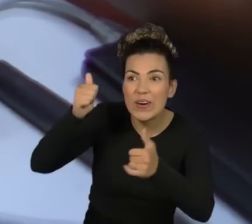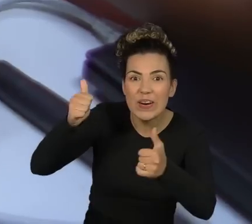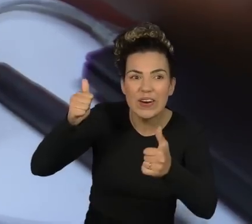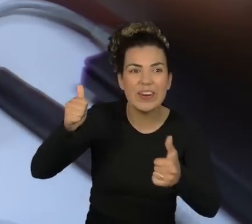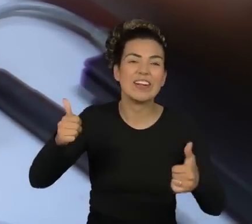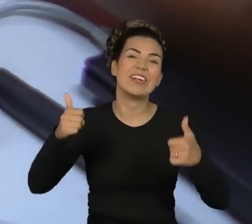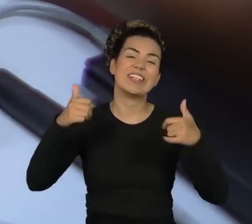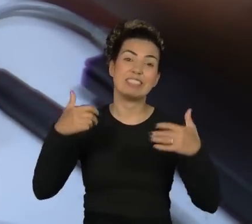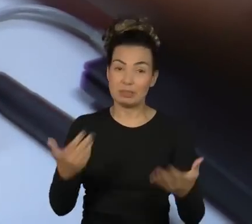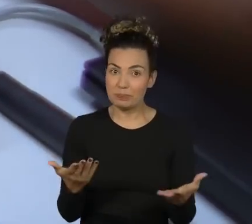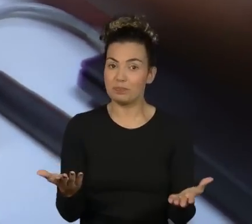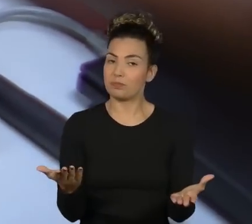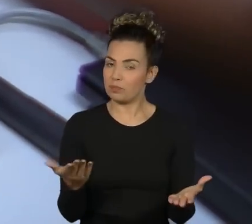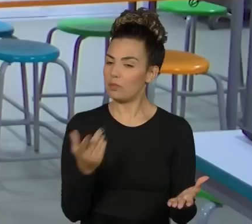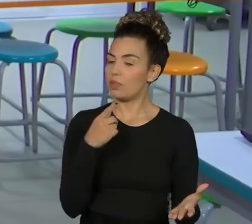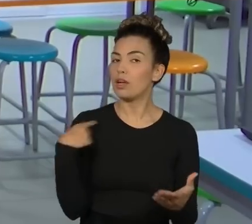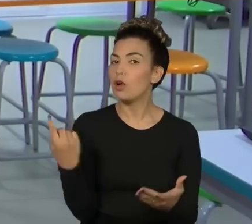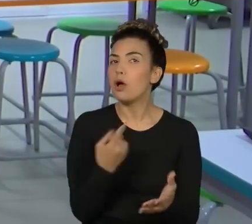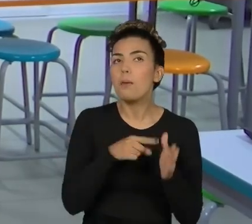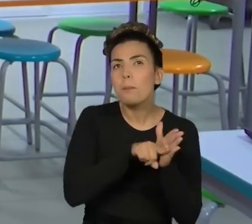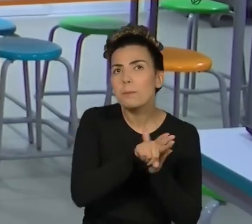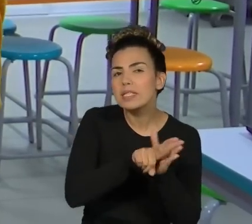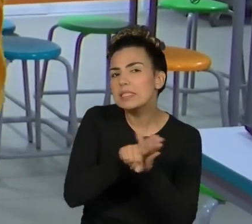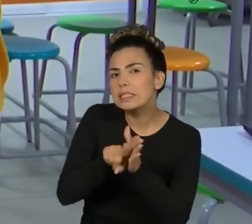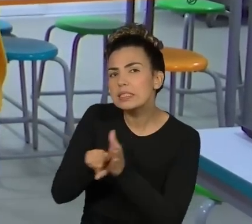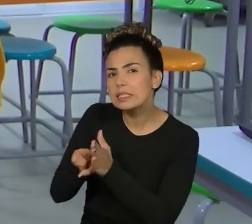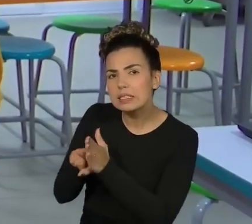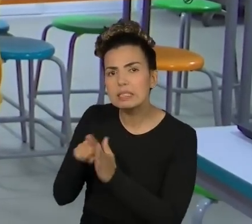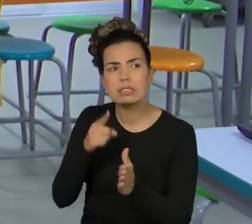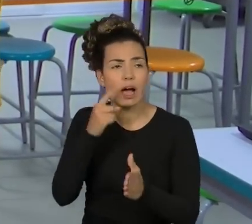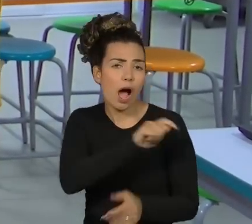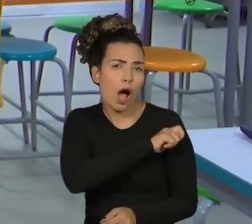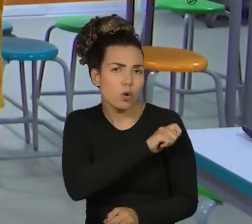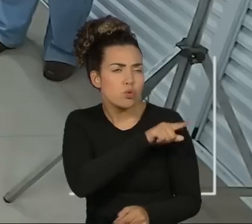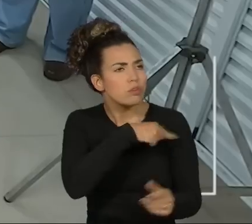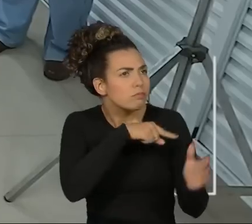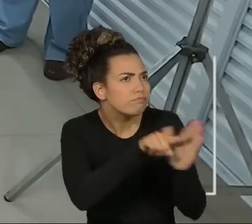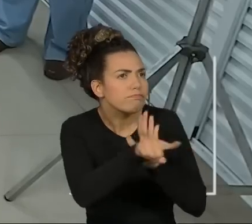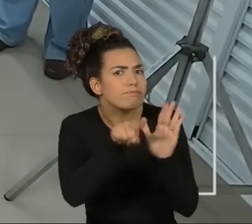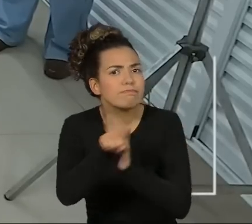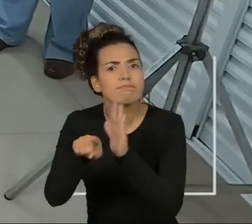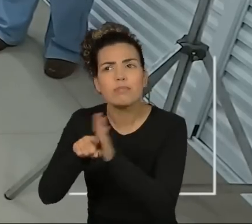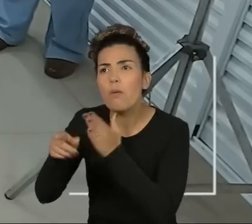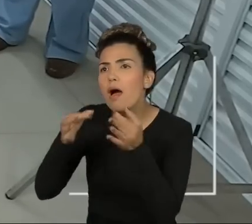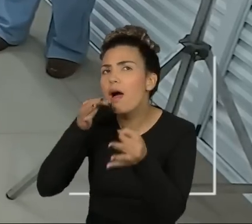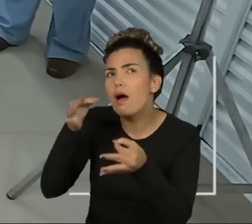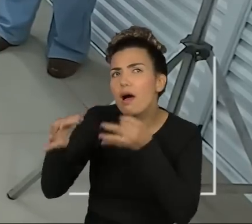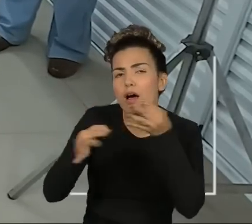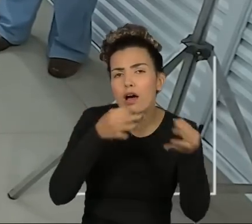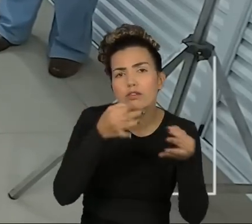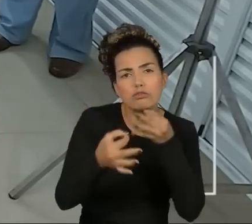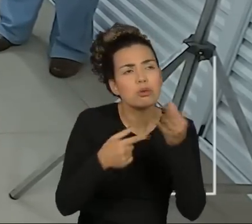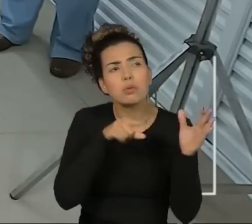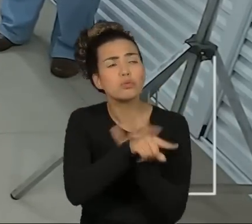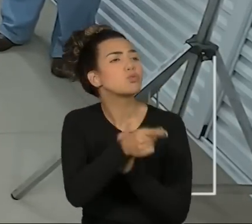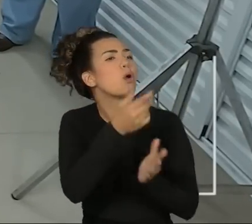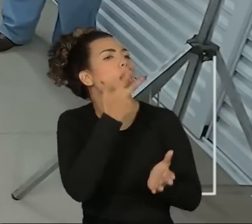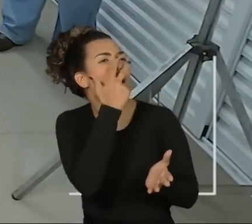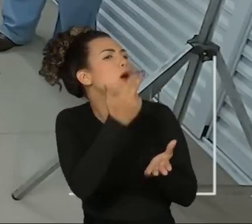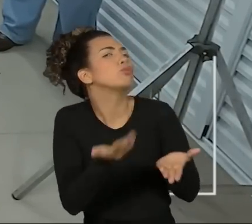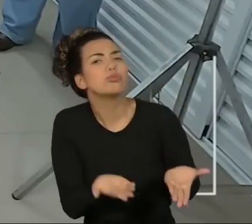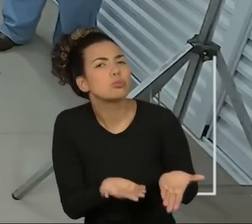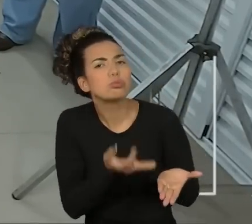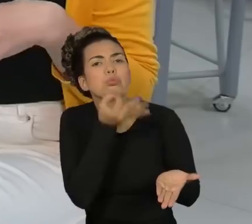A gente fez uma pesquisa com os estudantes, né, como alguns dados já foram compartilhados, para ver o que eles estavam achando